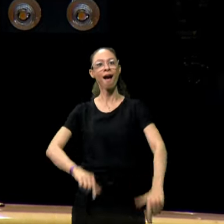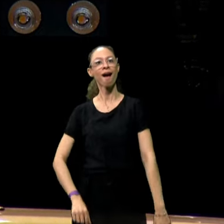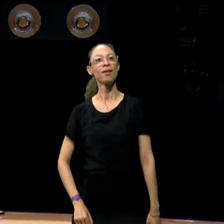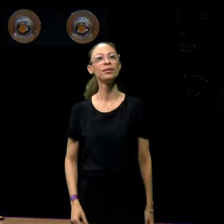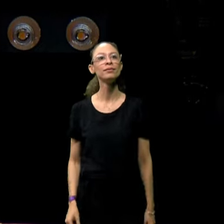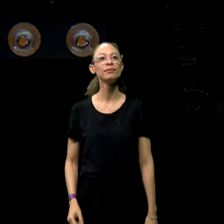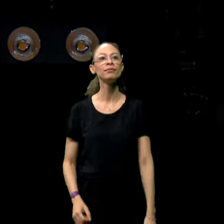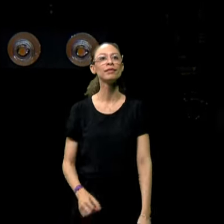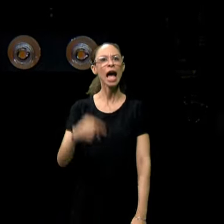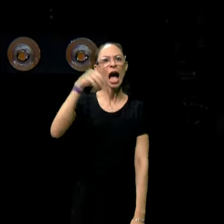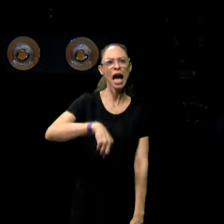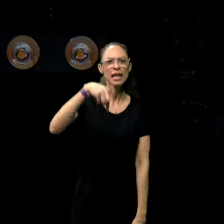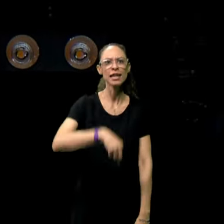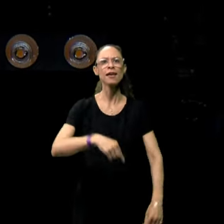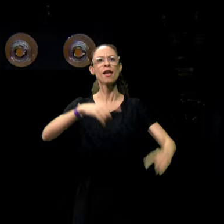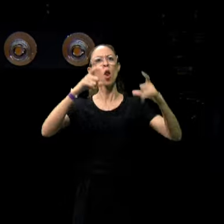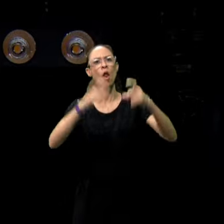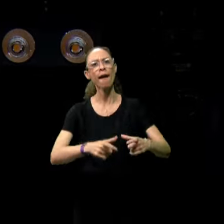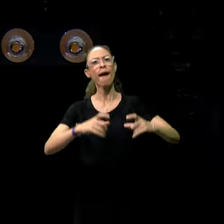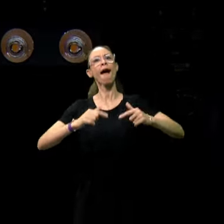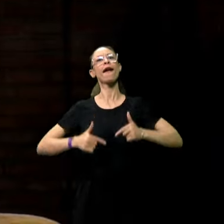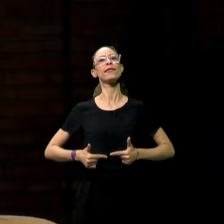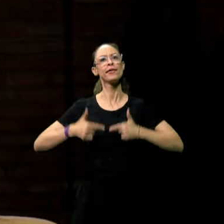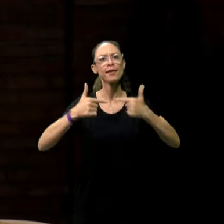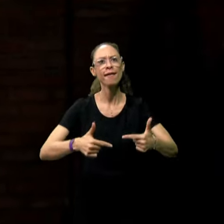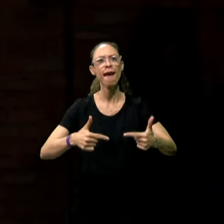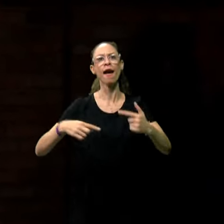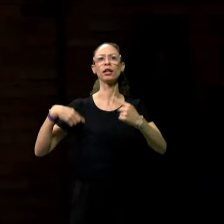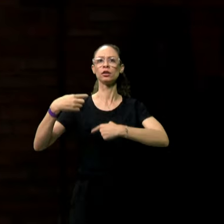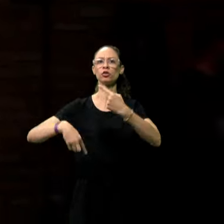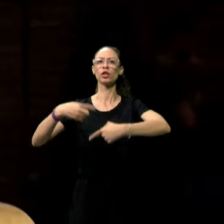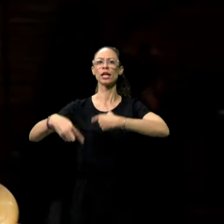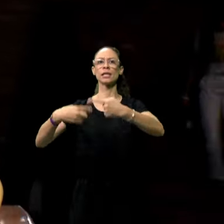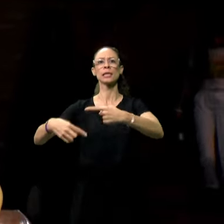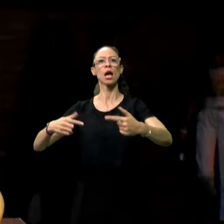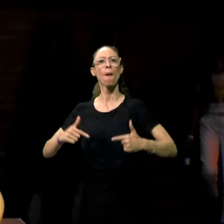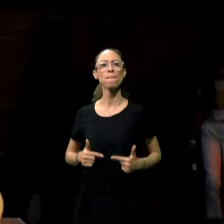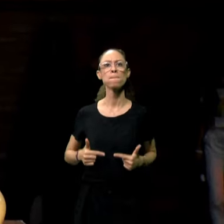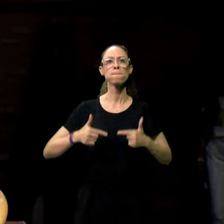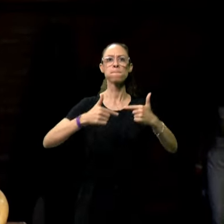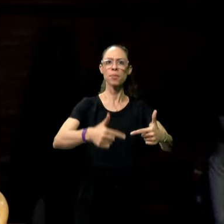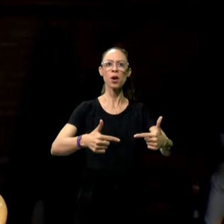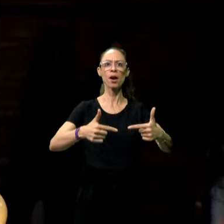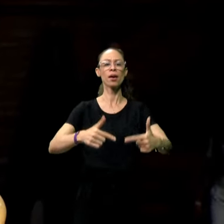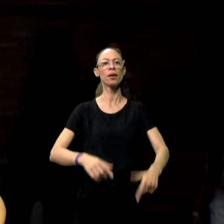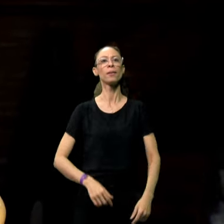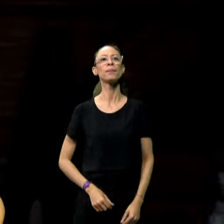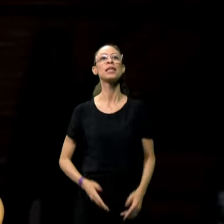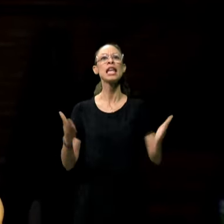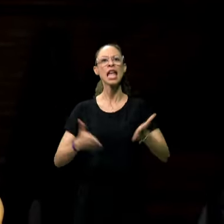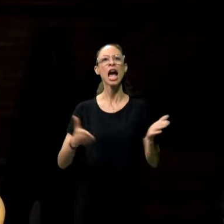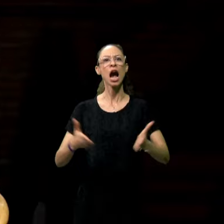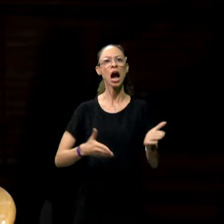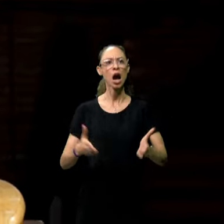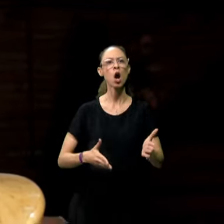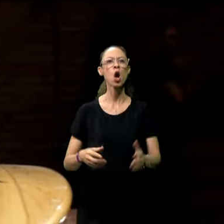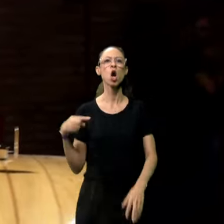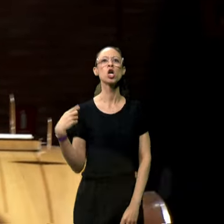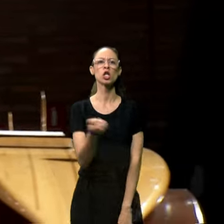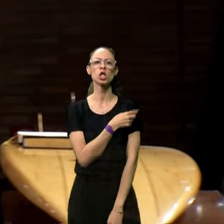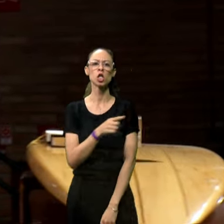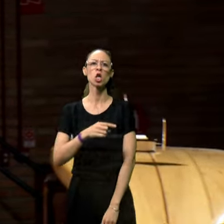Vocês são uma casa de guerra. Vocês são uma geração da batalha. E é o tempo de retomar essa